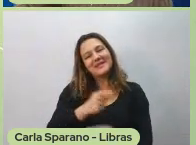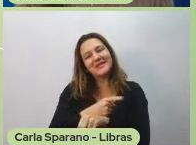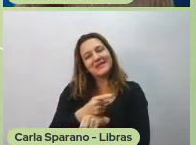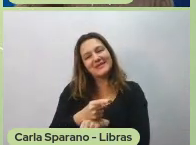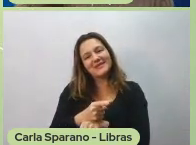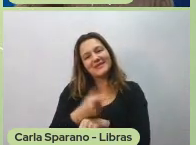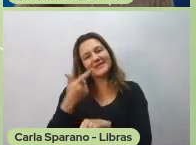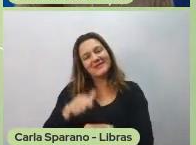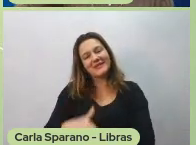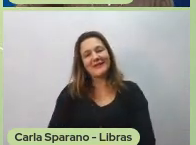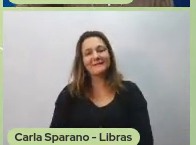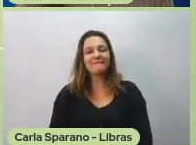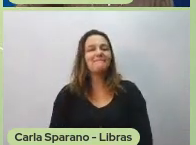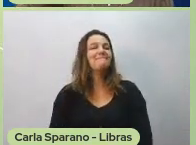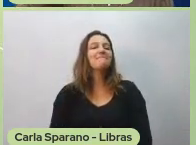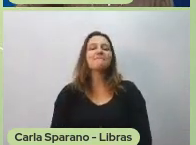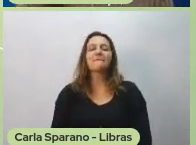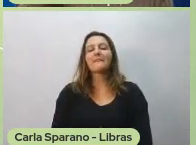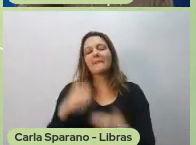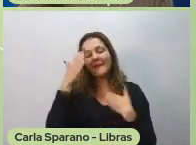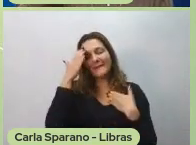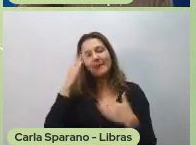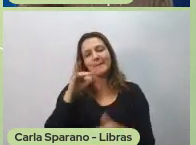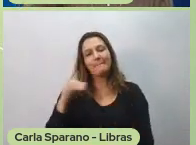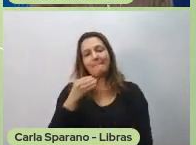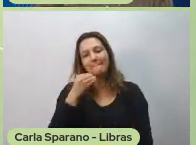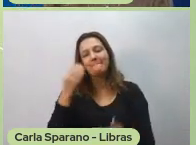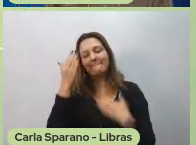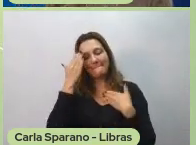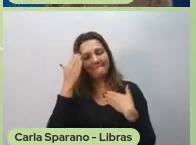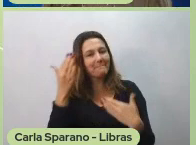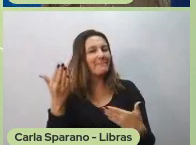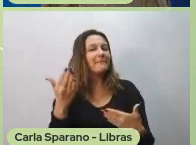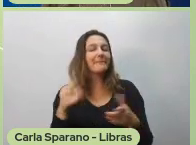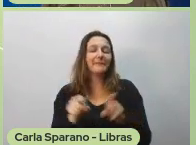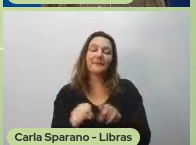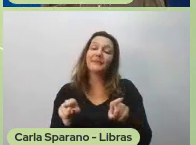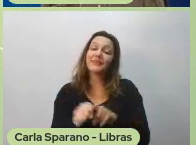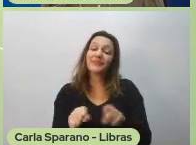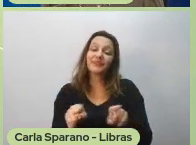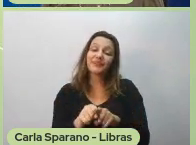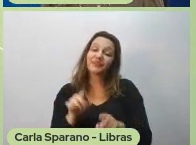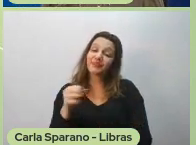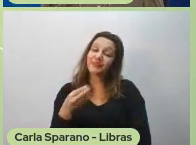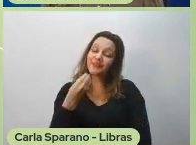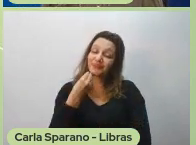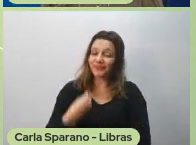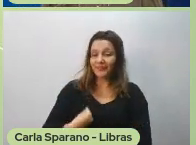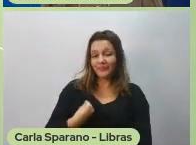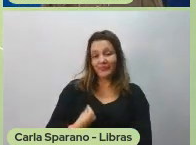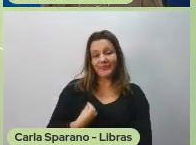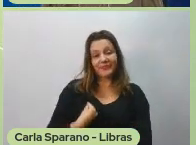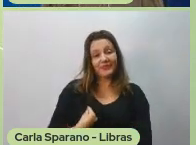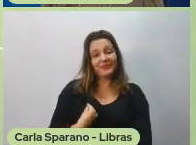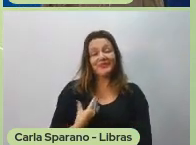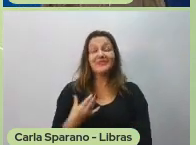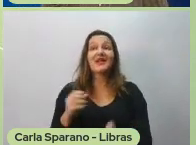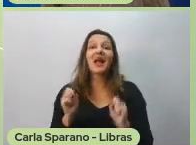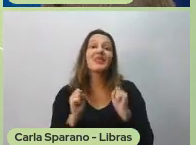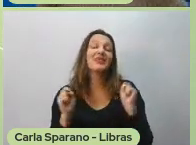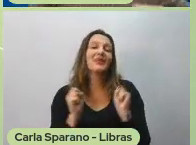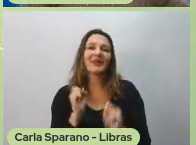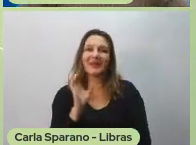uma. Obrigada, Samuel. Vou aproveitar para agradecer também a oportunidade de estar aqui e dizer que eu adorei conhecer a